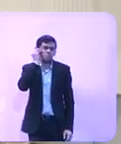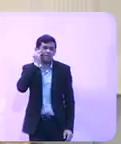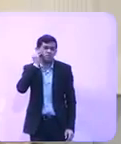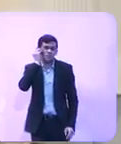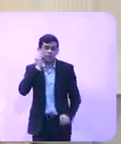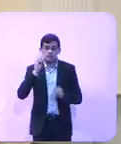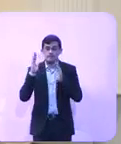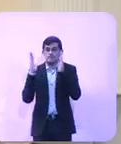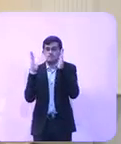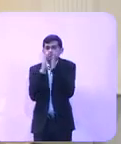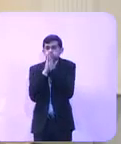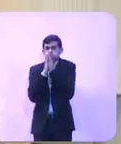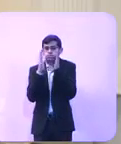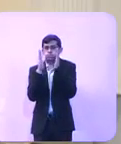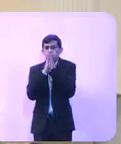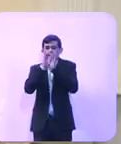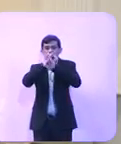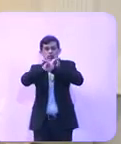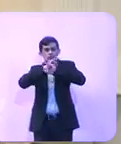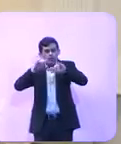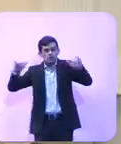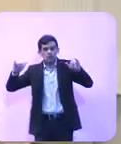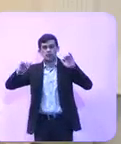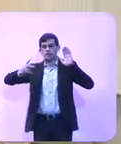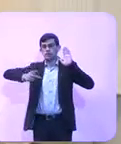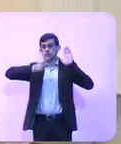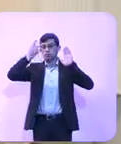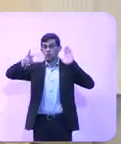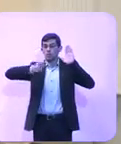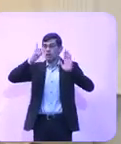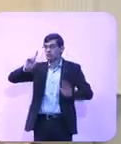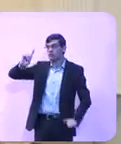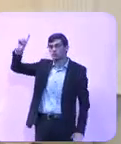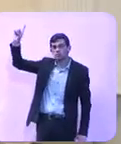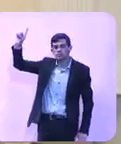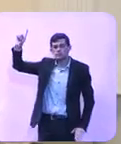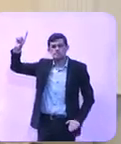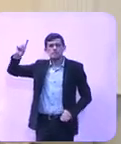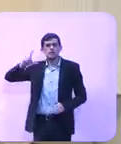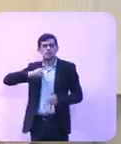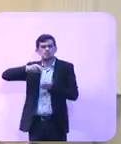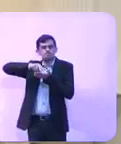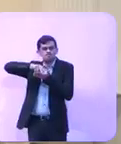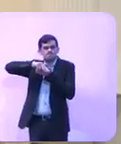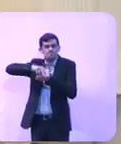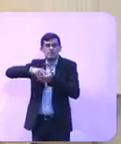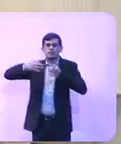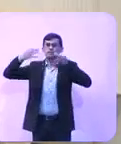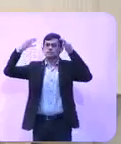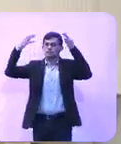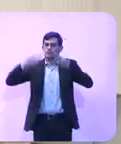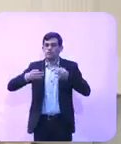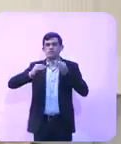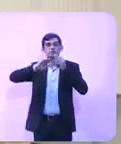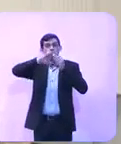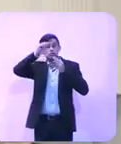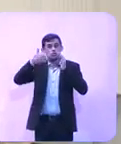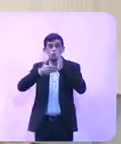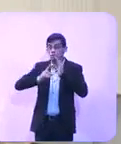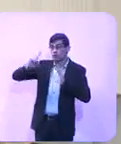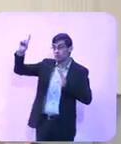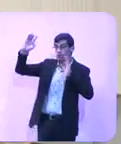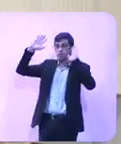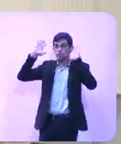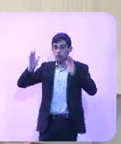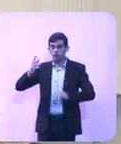oração que declara as promessas de Deus, que confirma aquilo que Deus já falou ao nosso